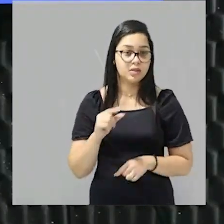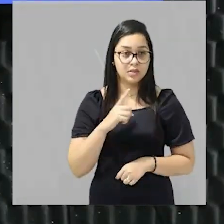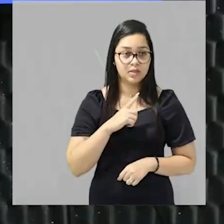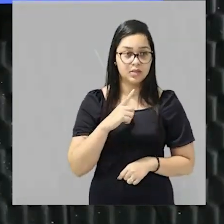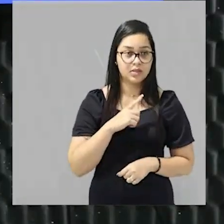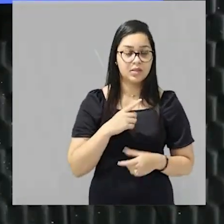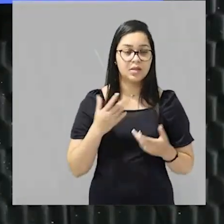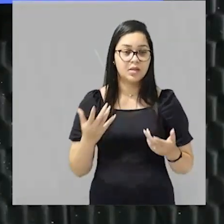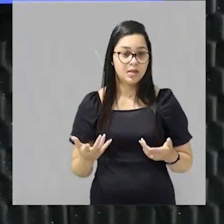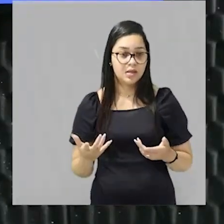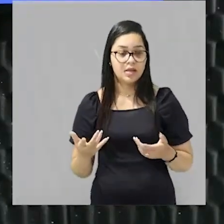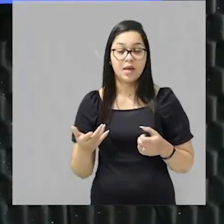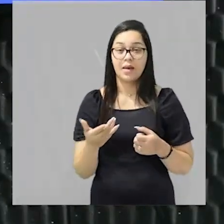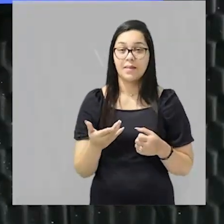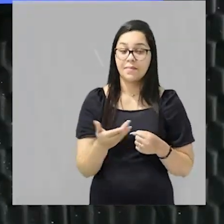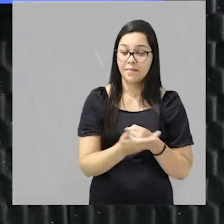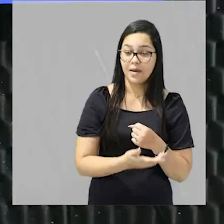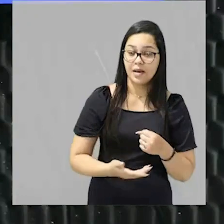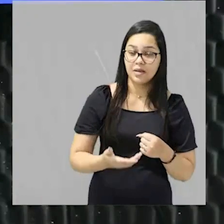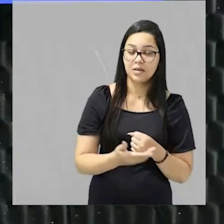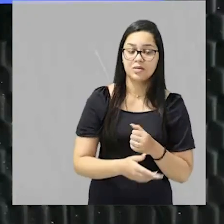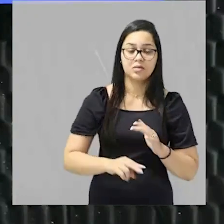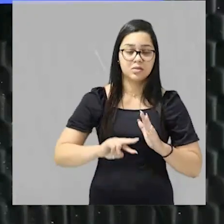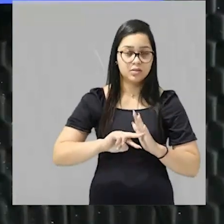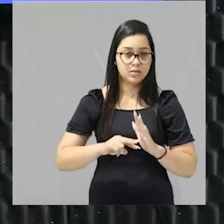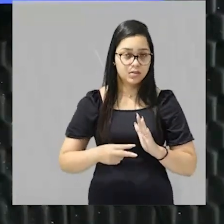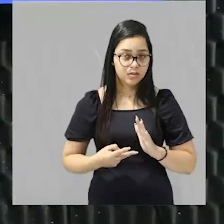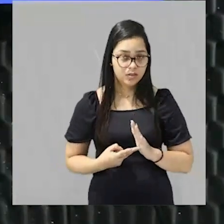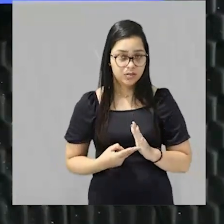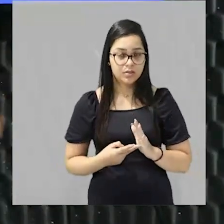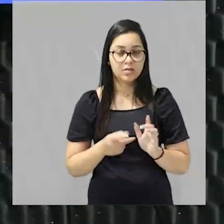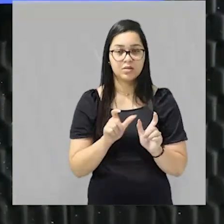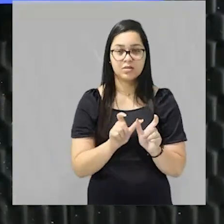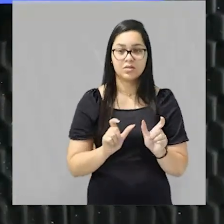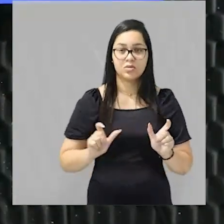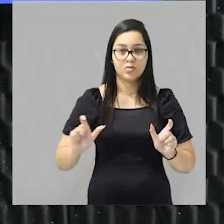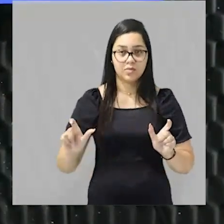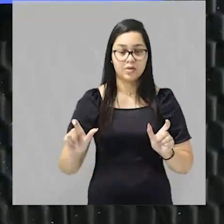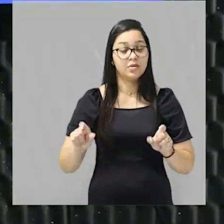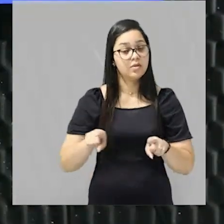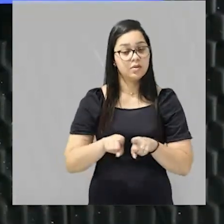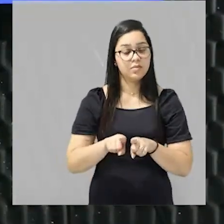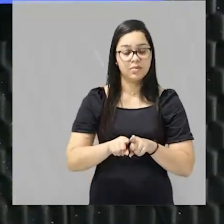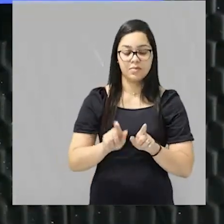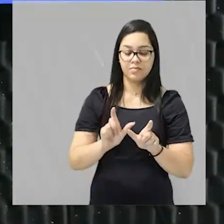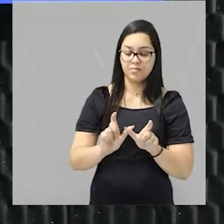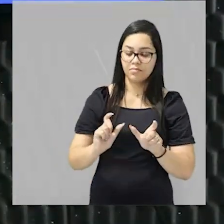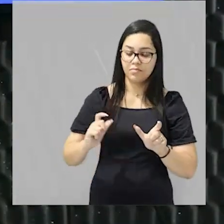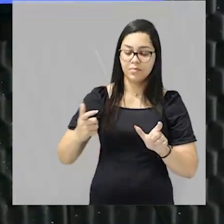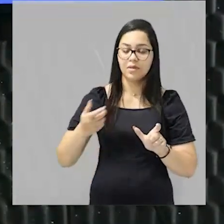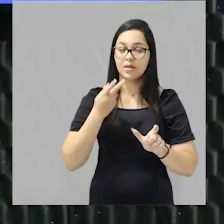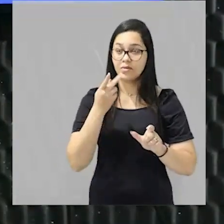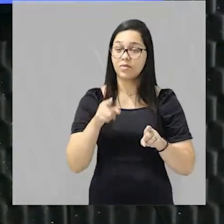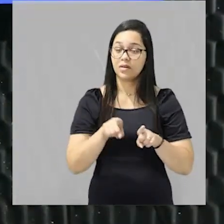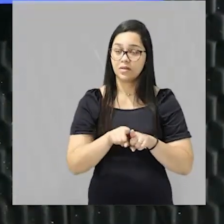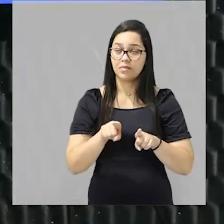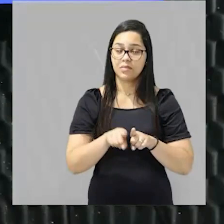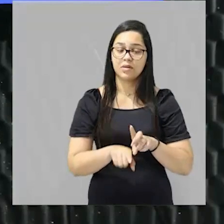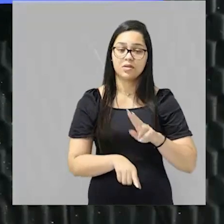língua. E a norma padrão da língua a gente aprende estudando a língua